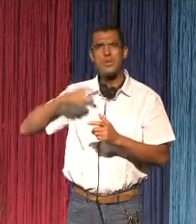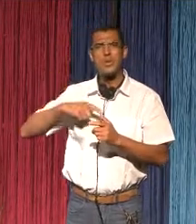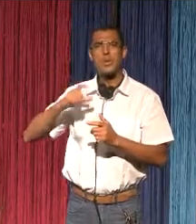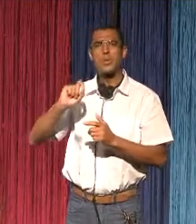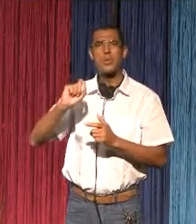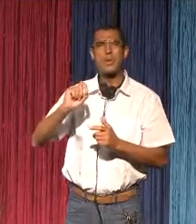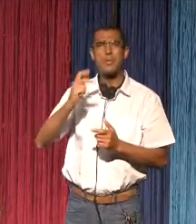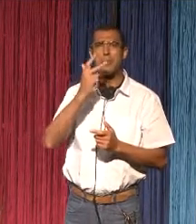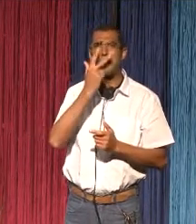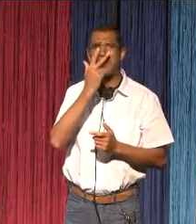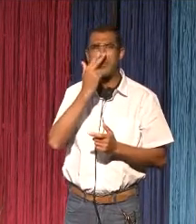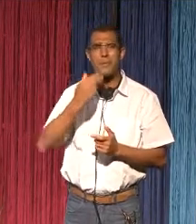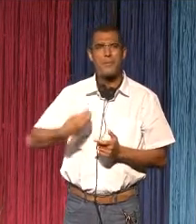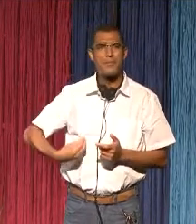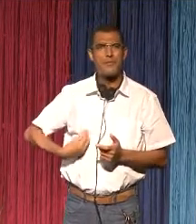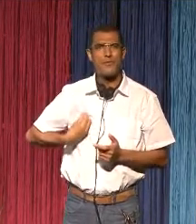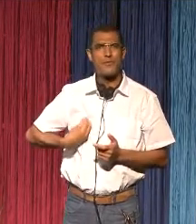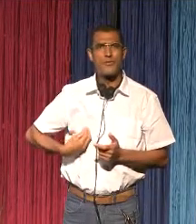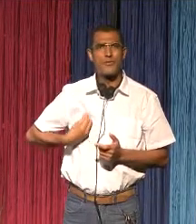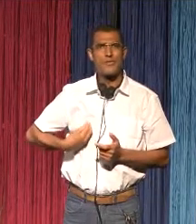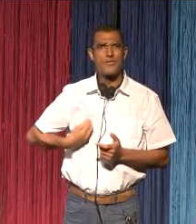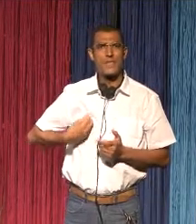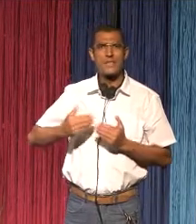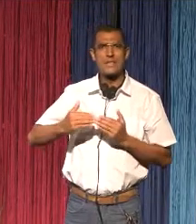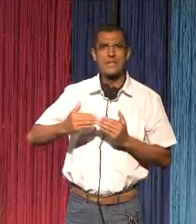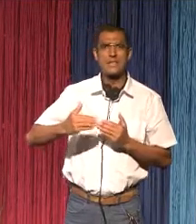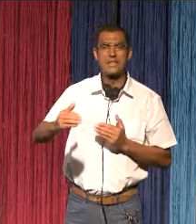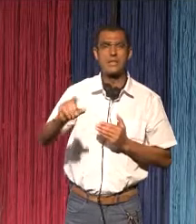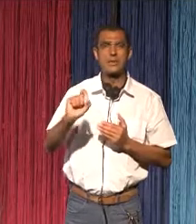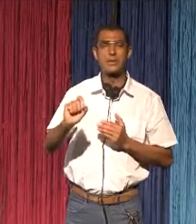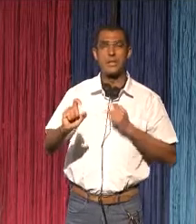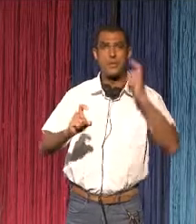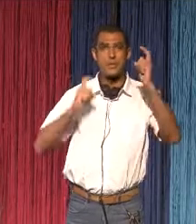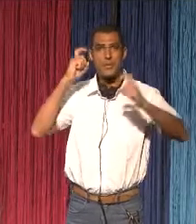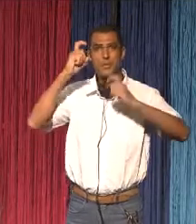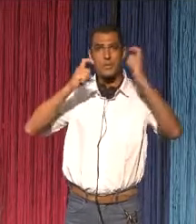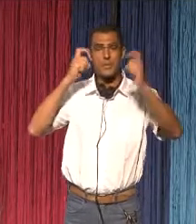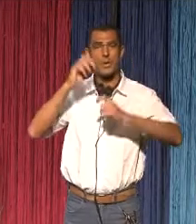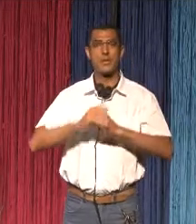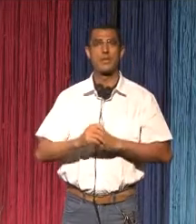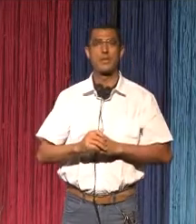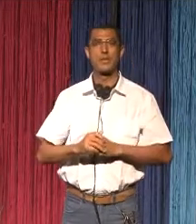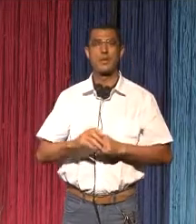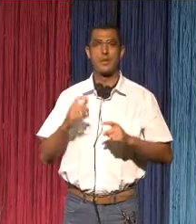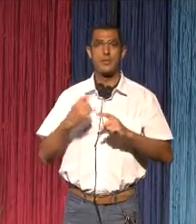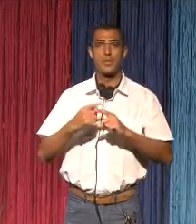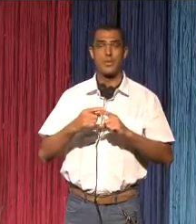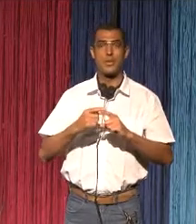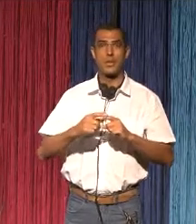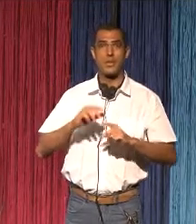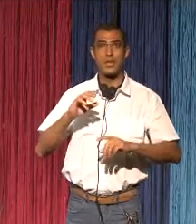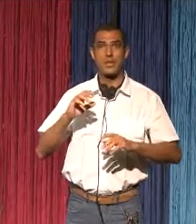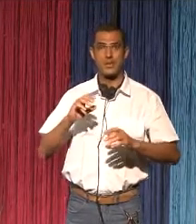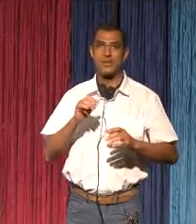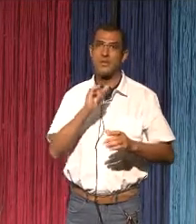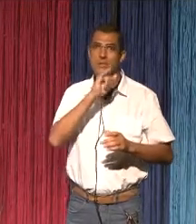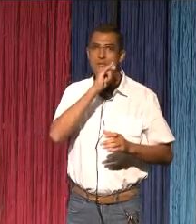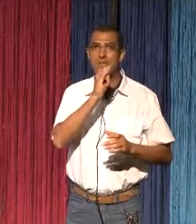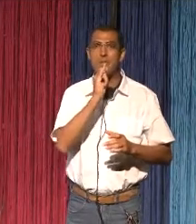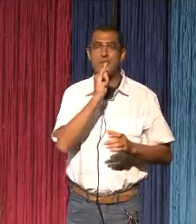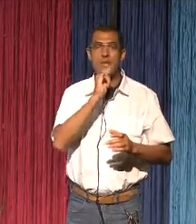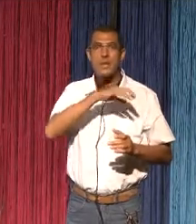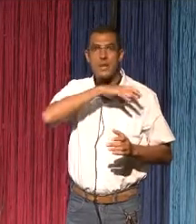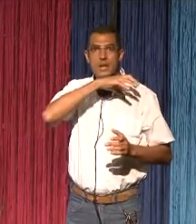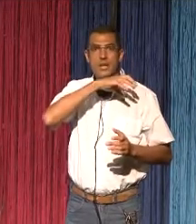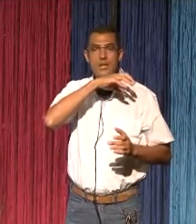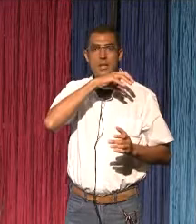o que é a multitarefa, né? A multitarefa é aquilo que os animais selvagens